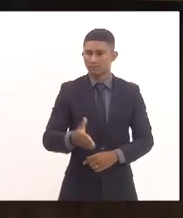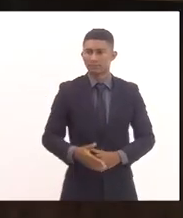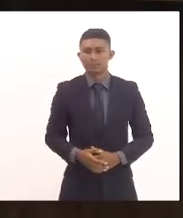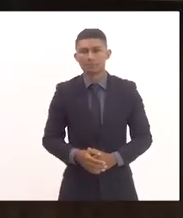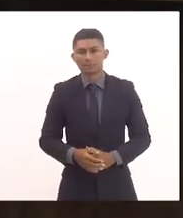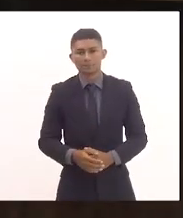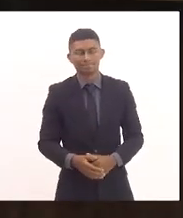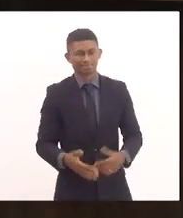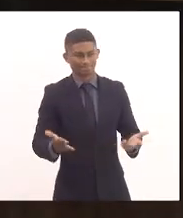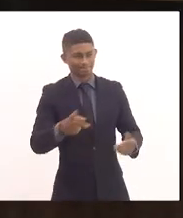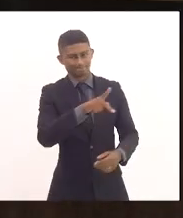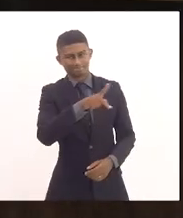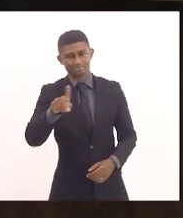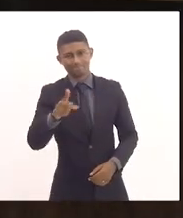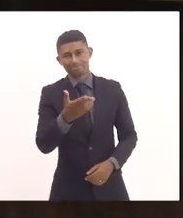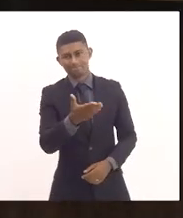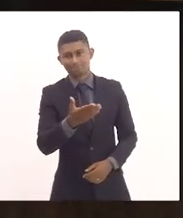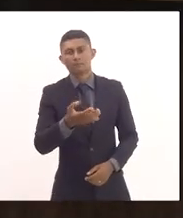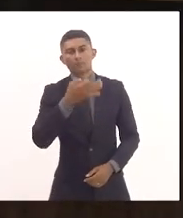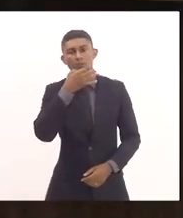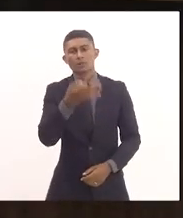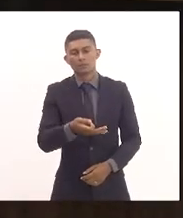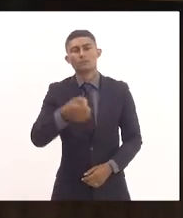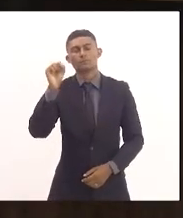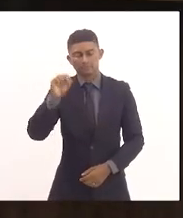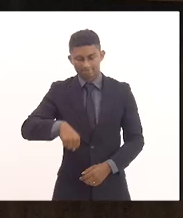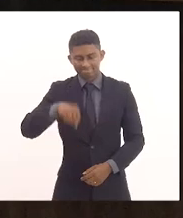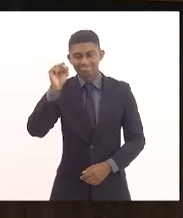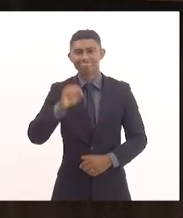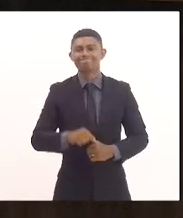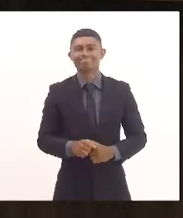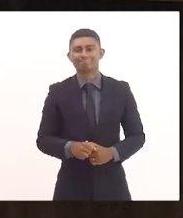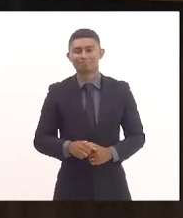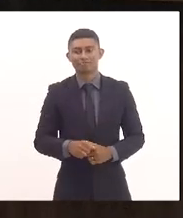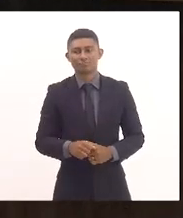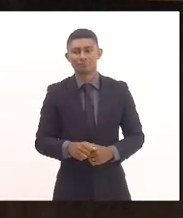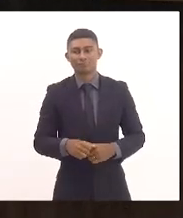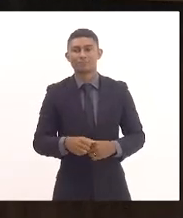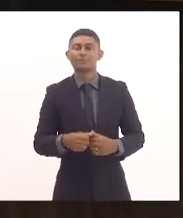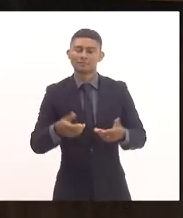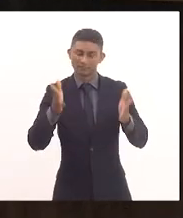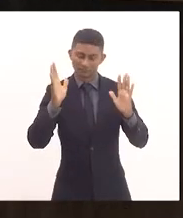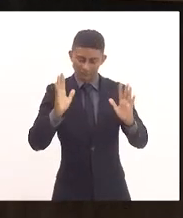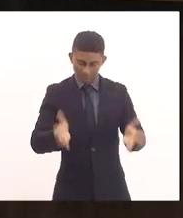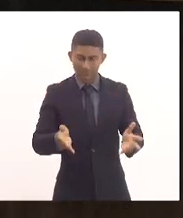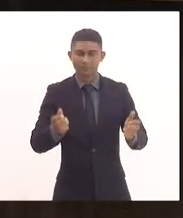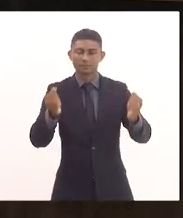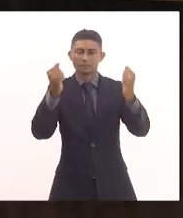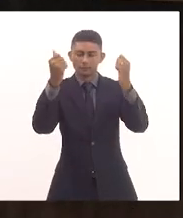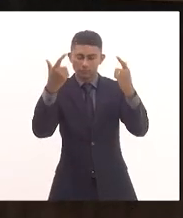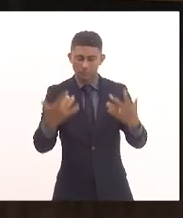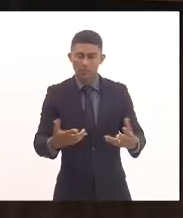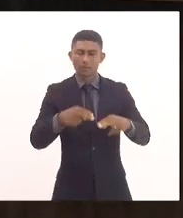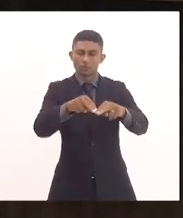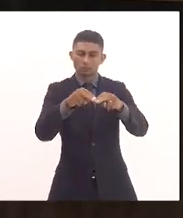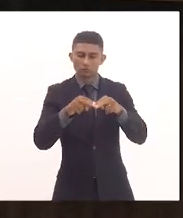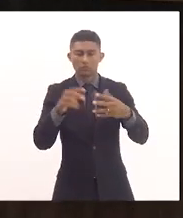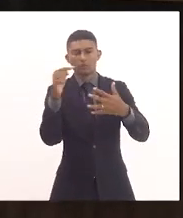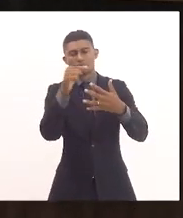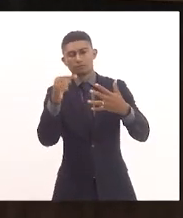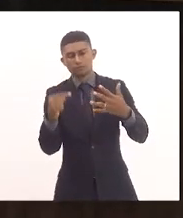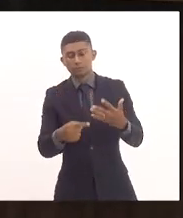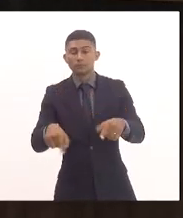Senhor presidente, parecer favorável pelas razões mencionadas. E dizendo, inclusive,